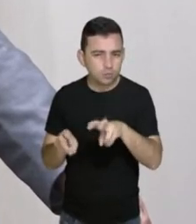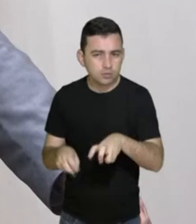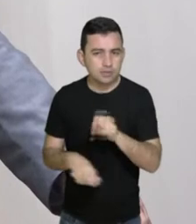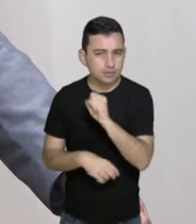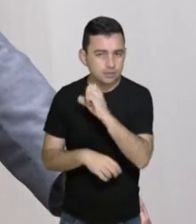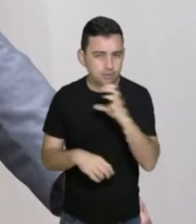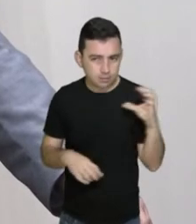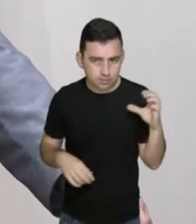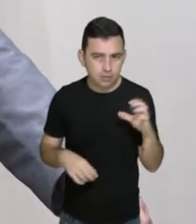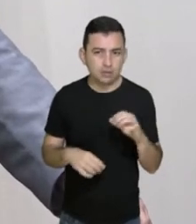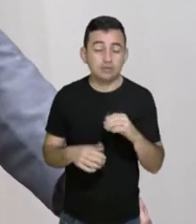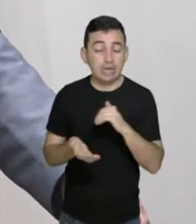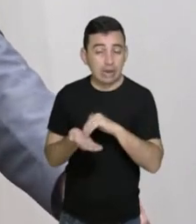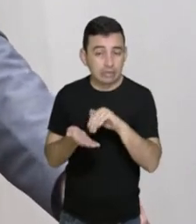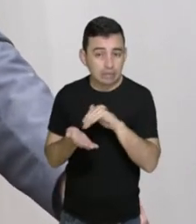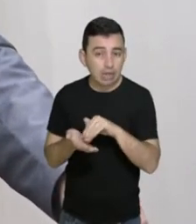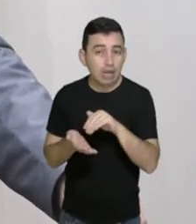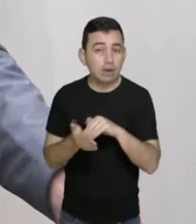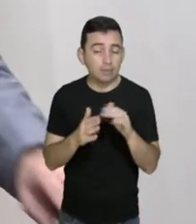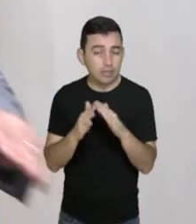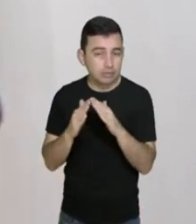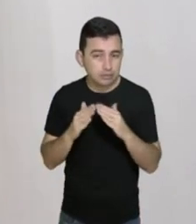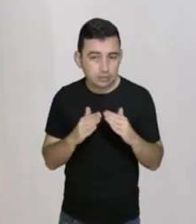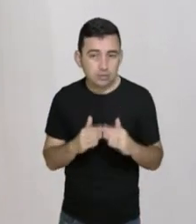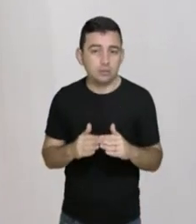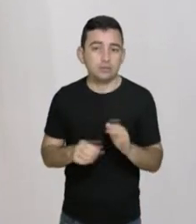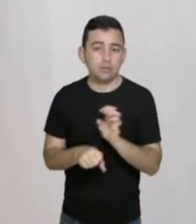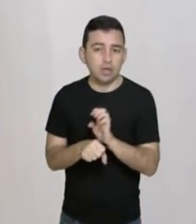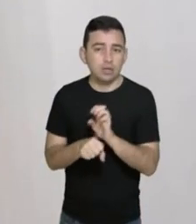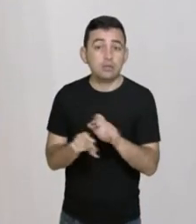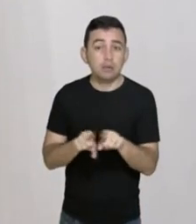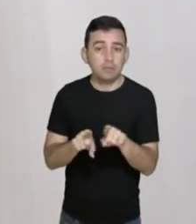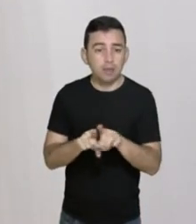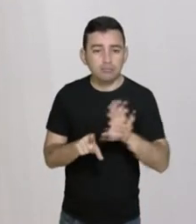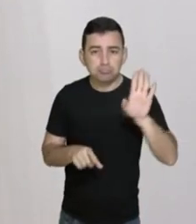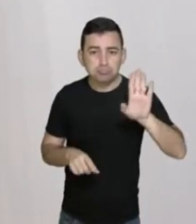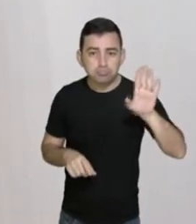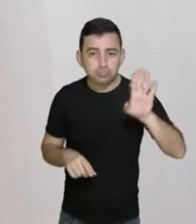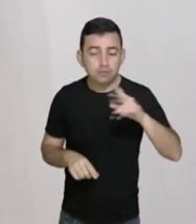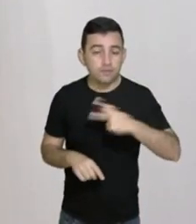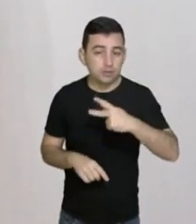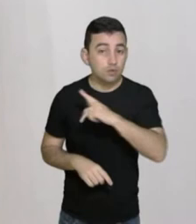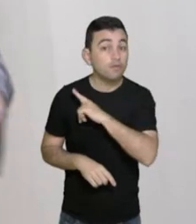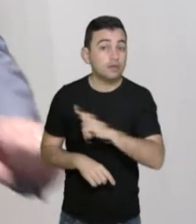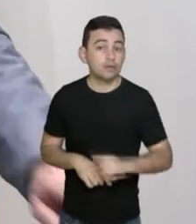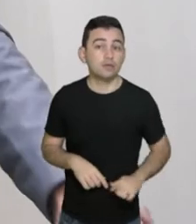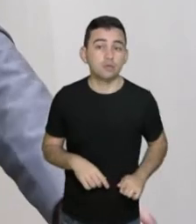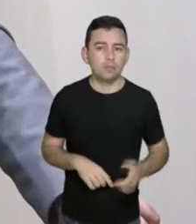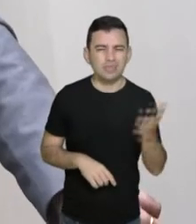de Habitação do nosso estado, foi candidato a vice-governador em